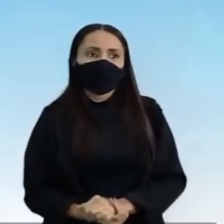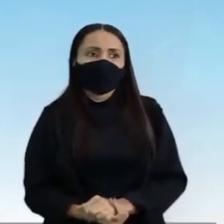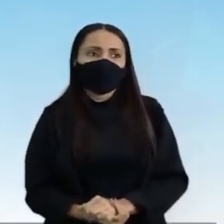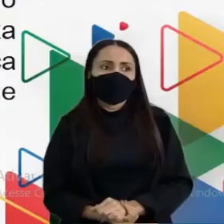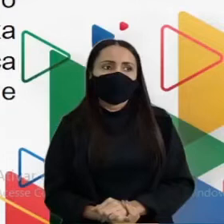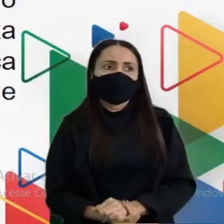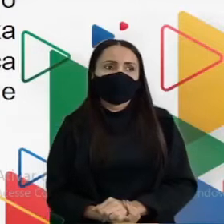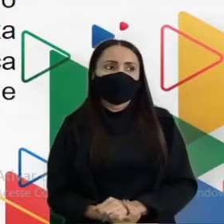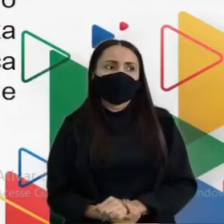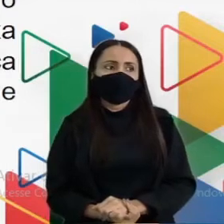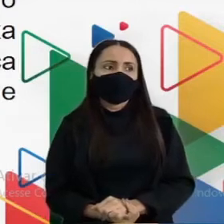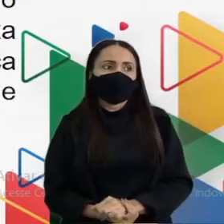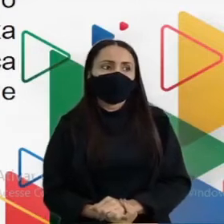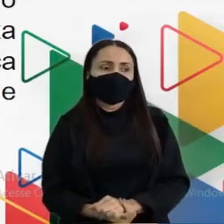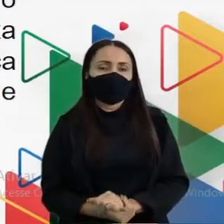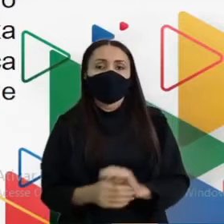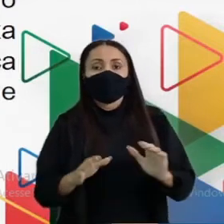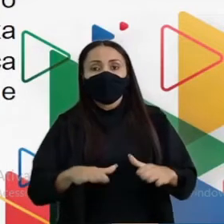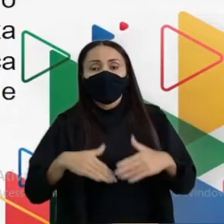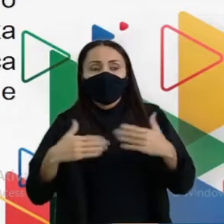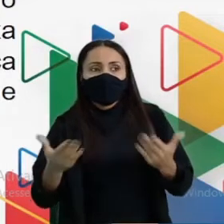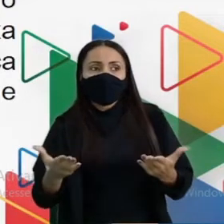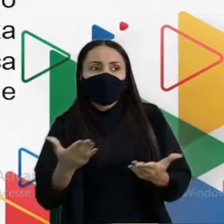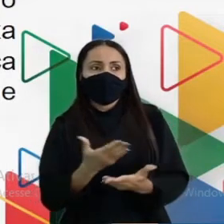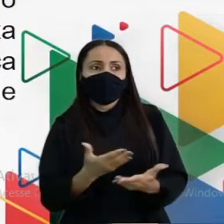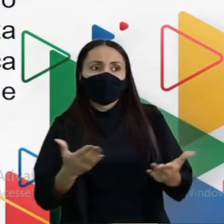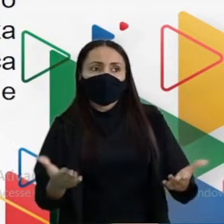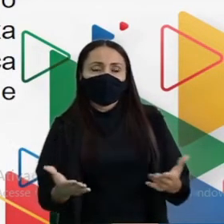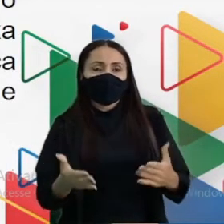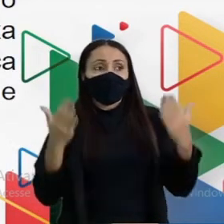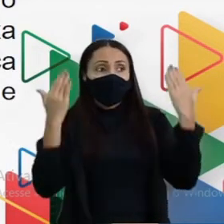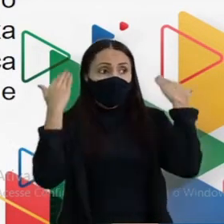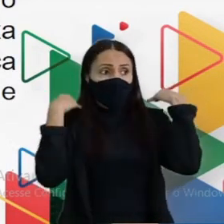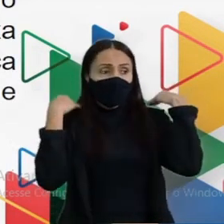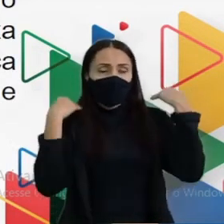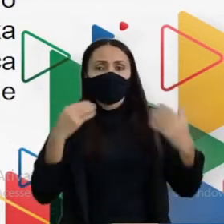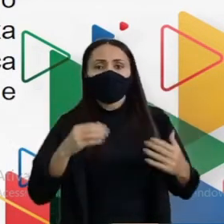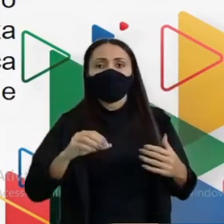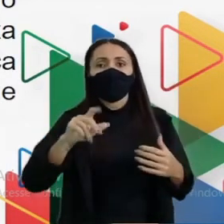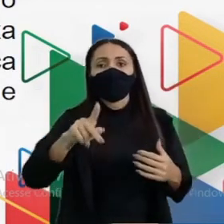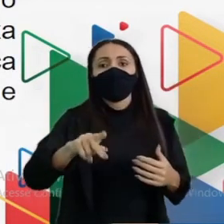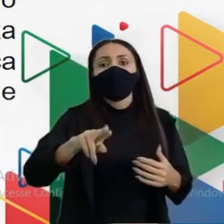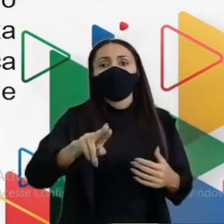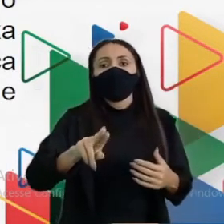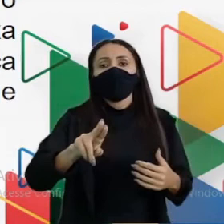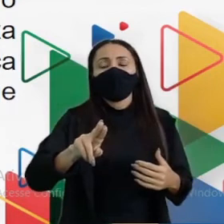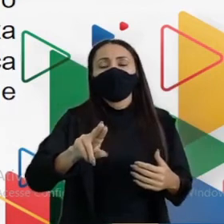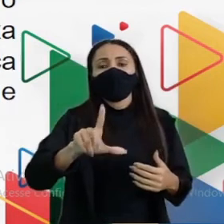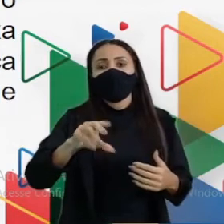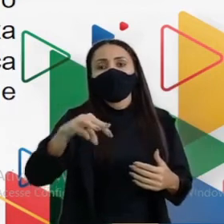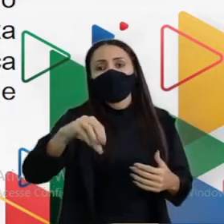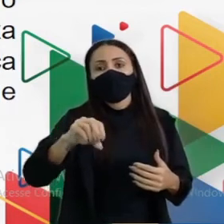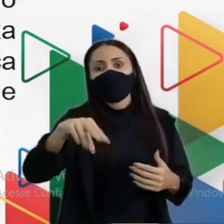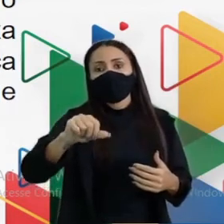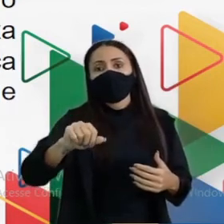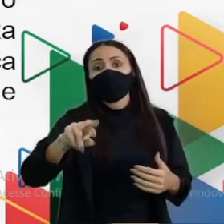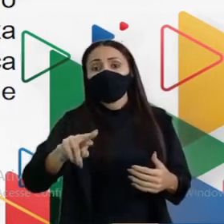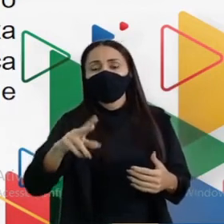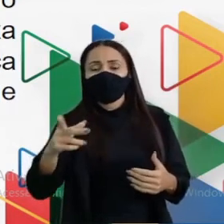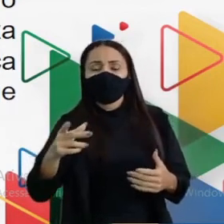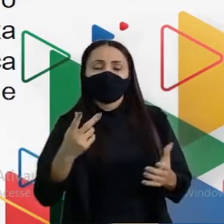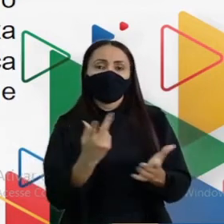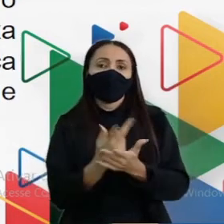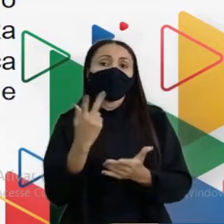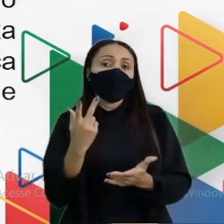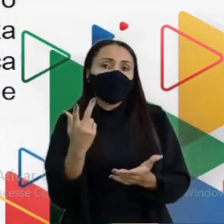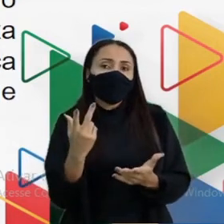lá. Então, a nível pulmonar, né? Vamos à questão específica. O que é que acontece com o nosso corpo a